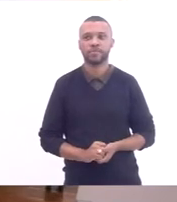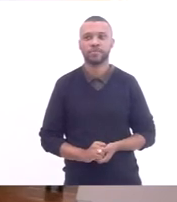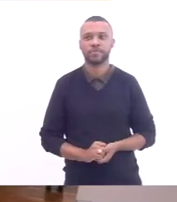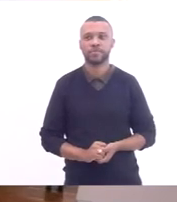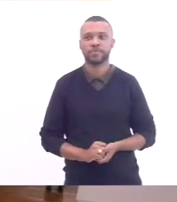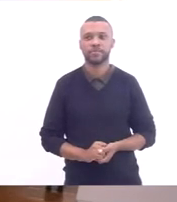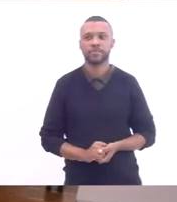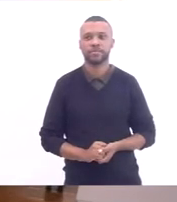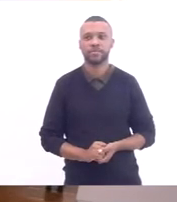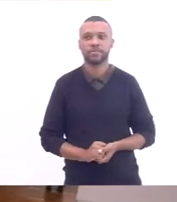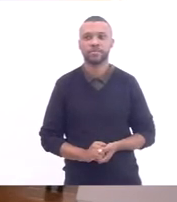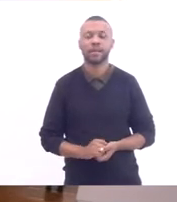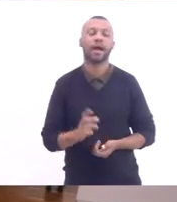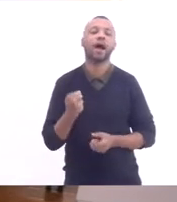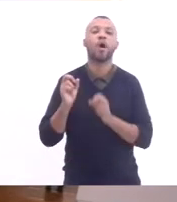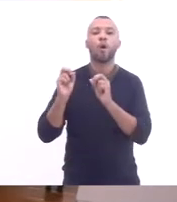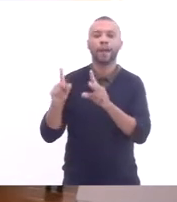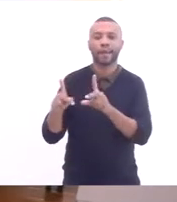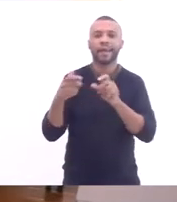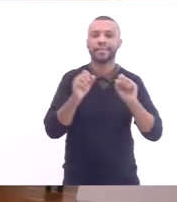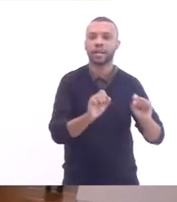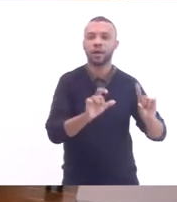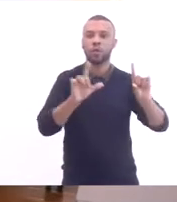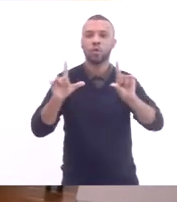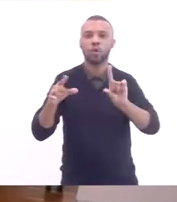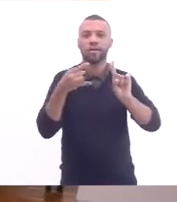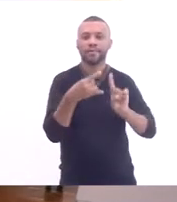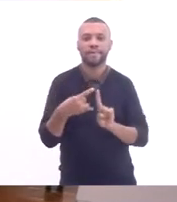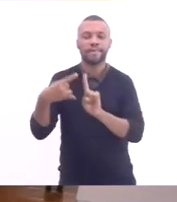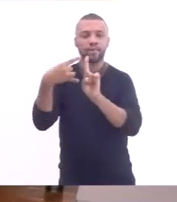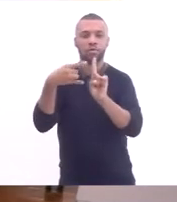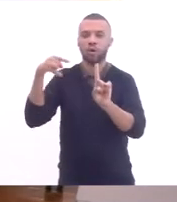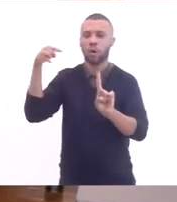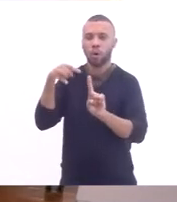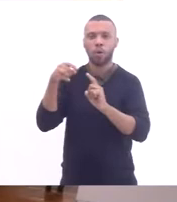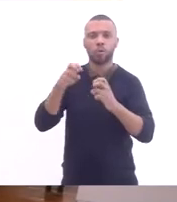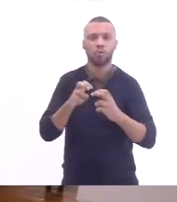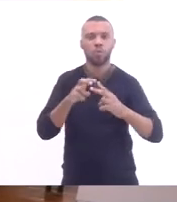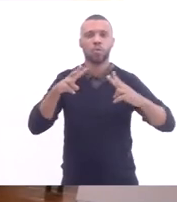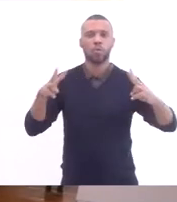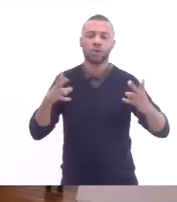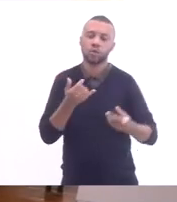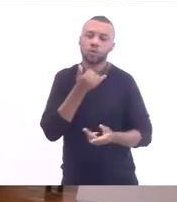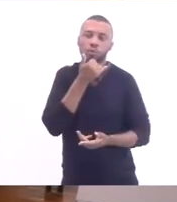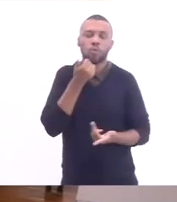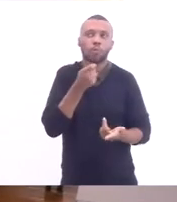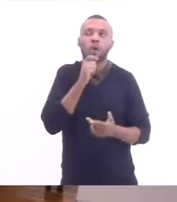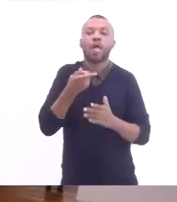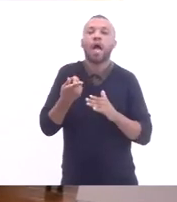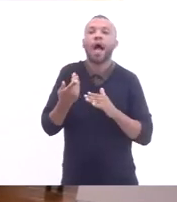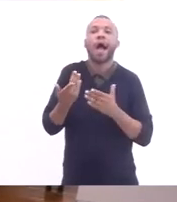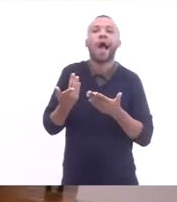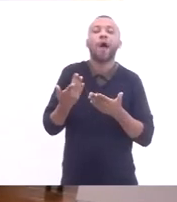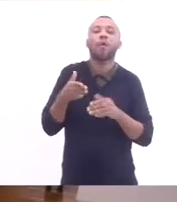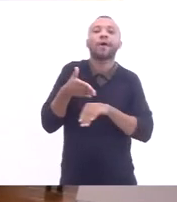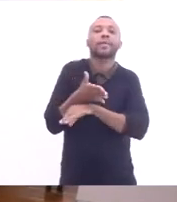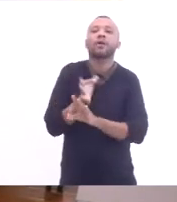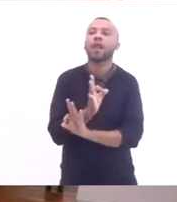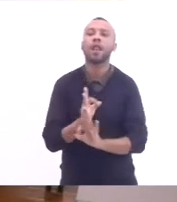Ah, ela está virtual. Muito obrigado. É porque virtual não estou ainda com acesso a